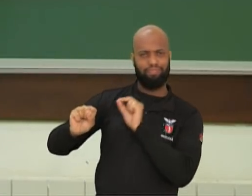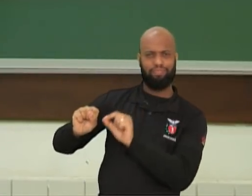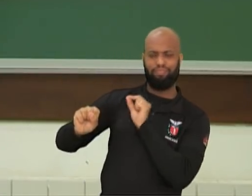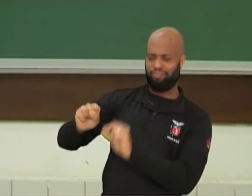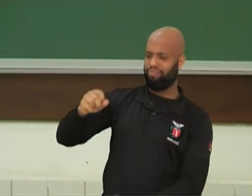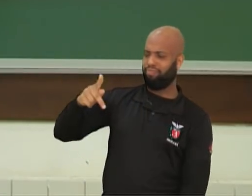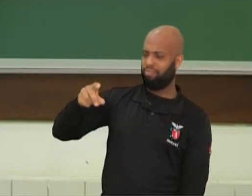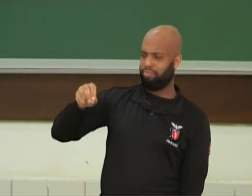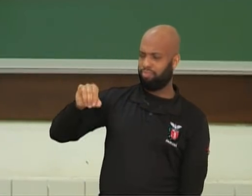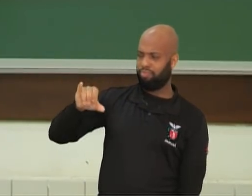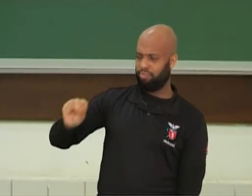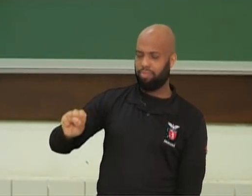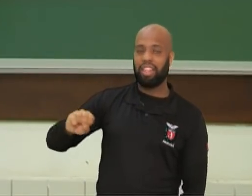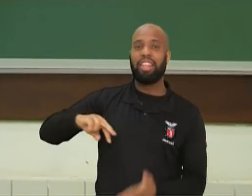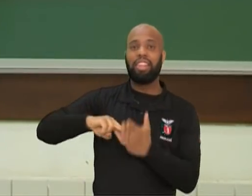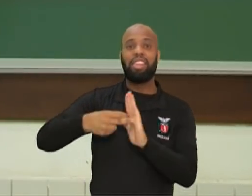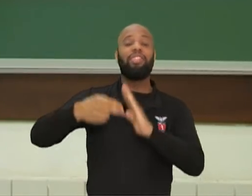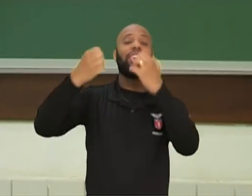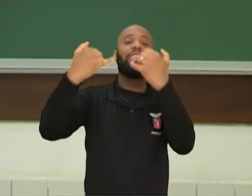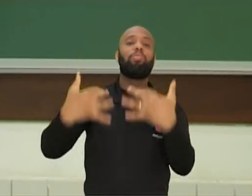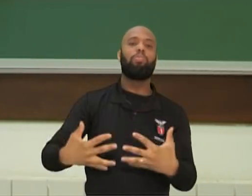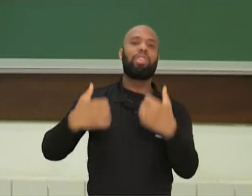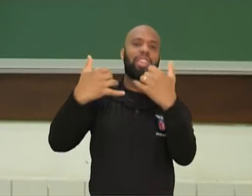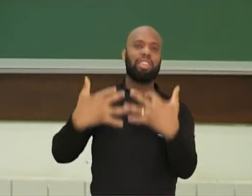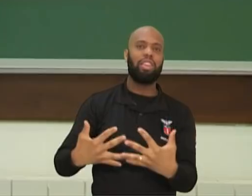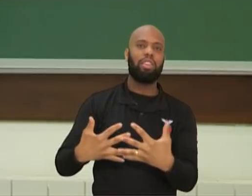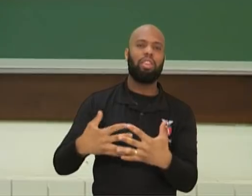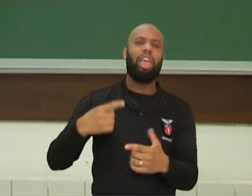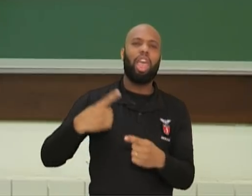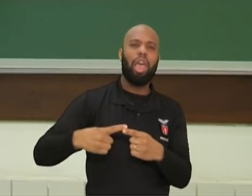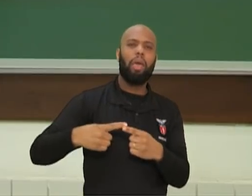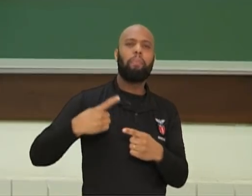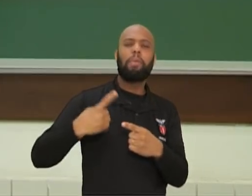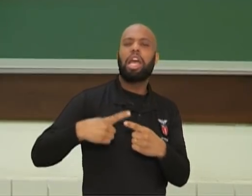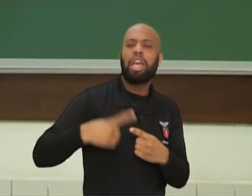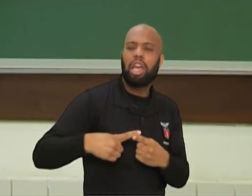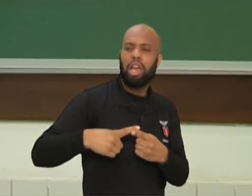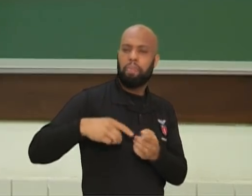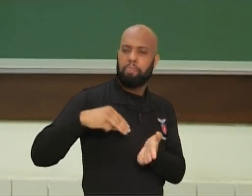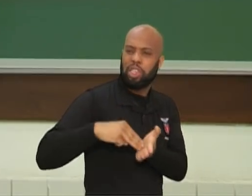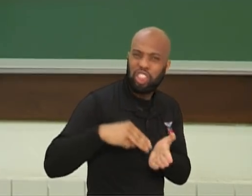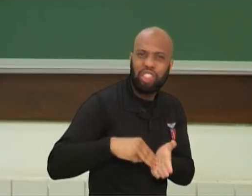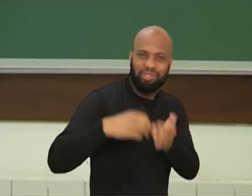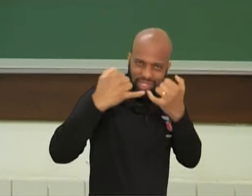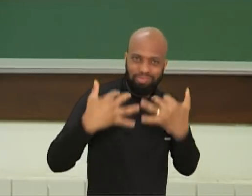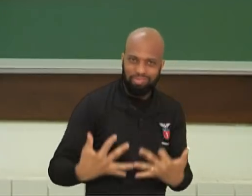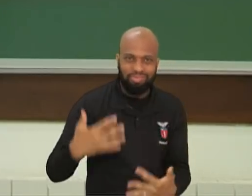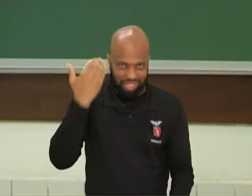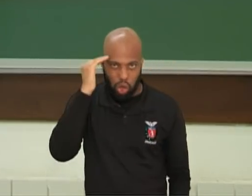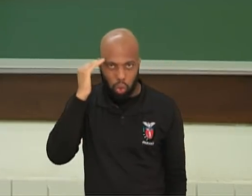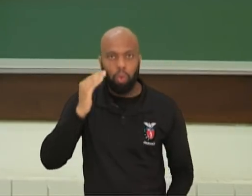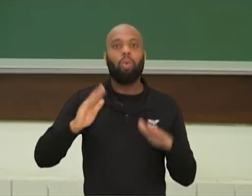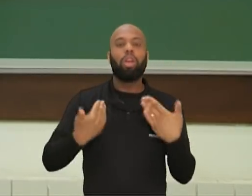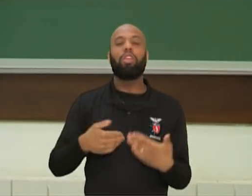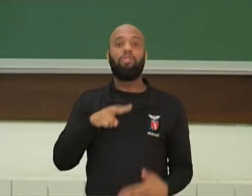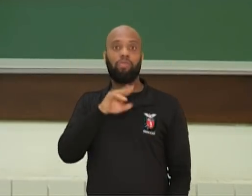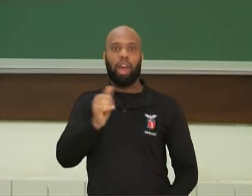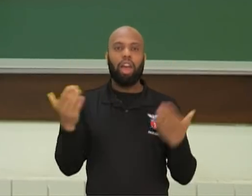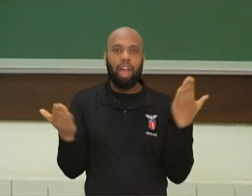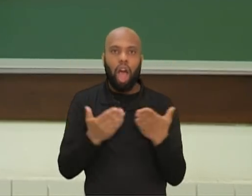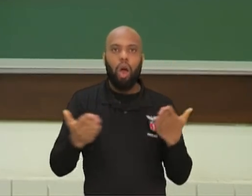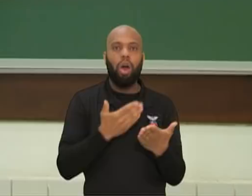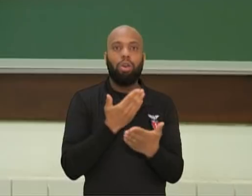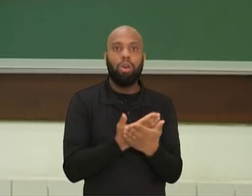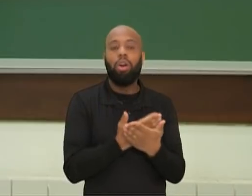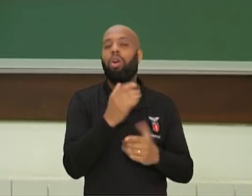refere à explicação, dá uma ideia de explicação. Nós vamos trabalhar nessa